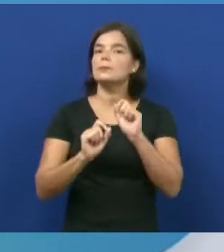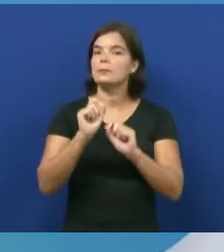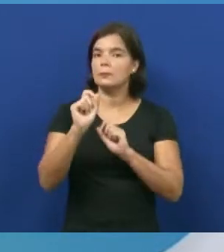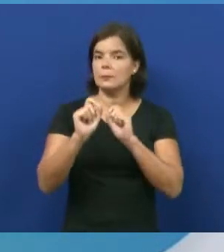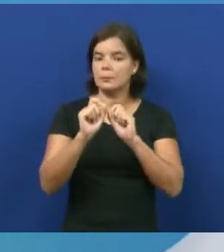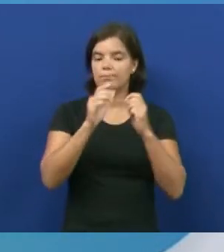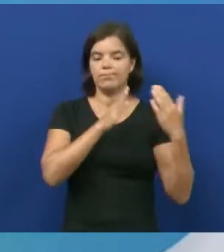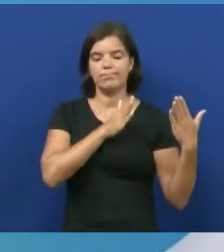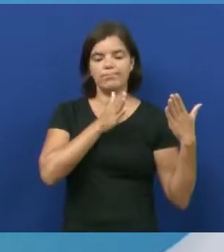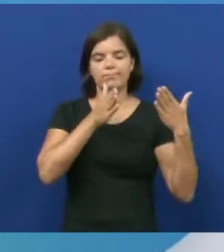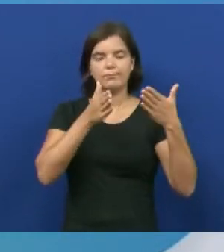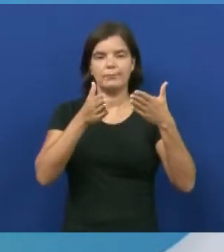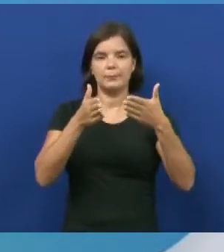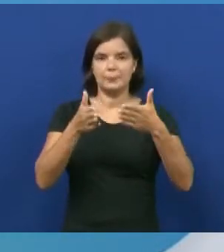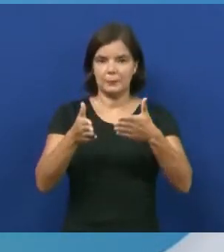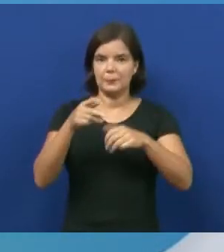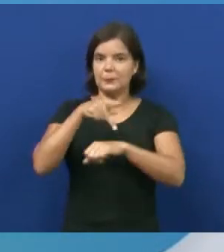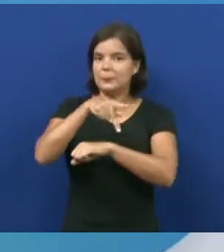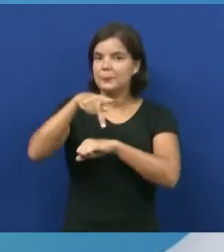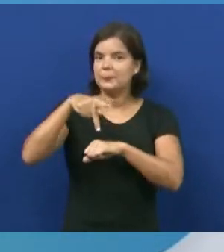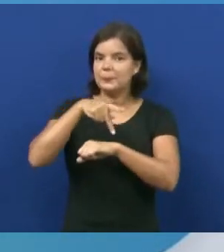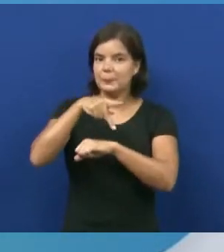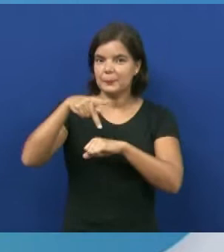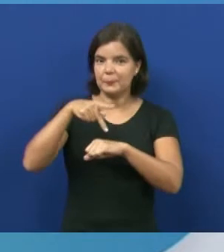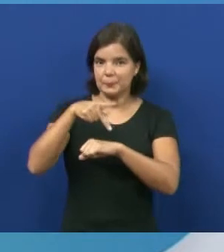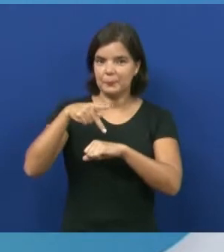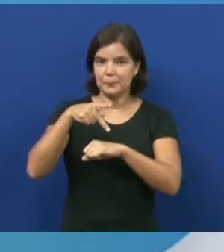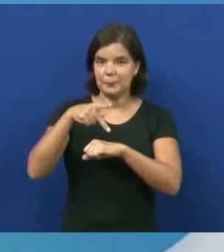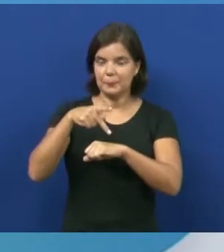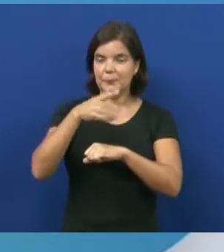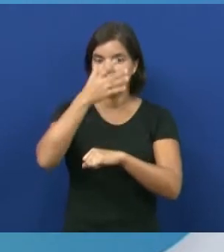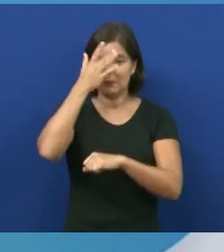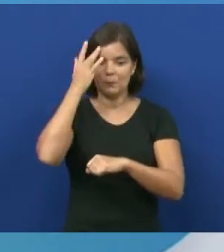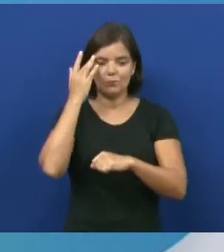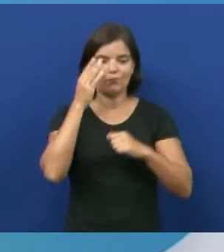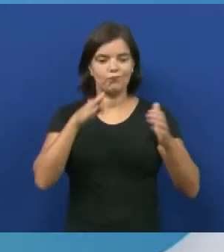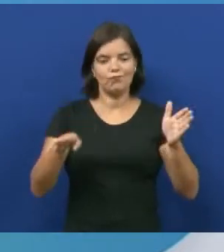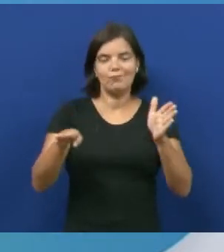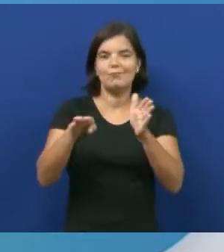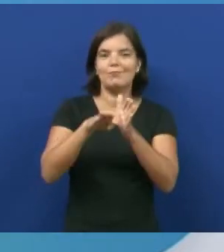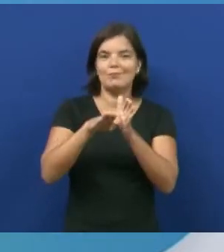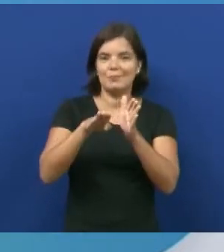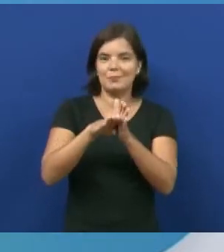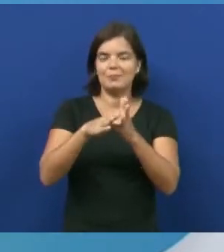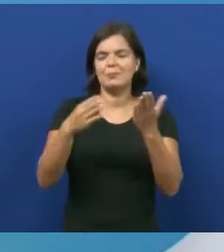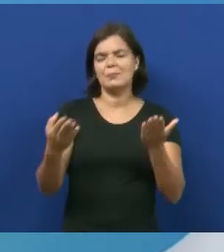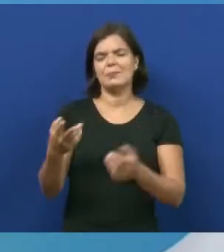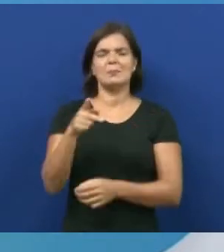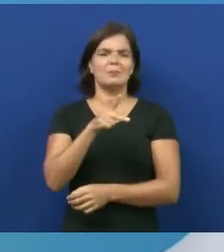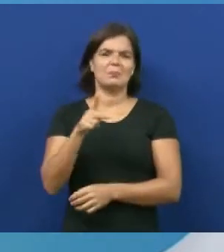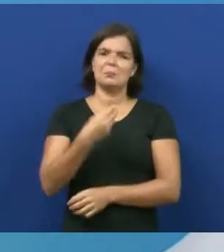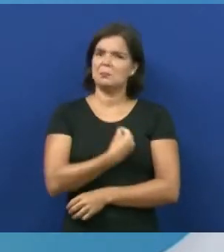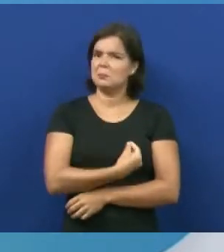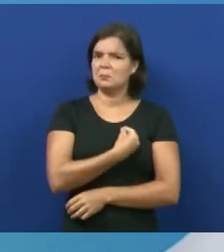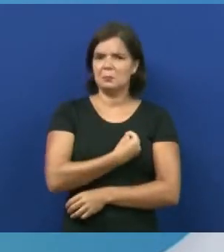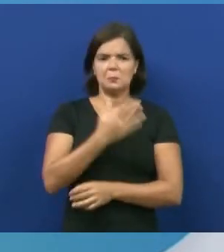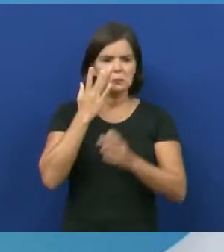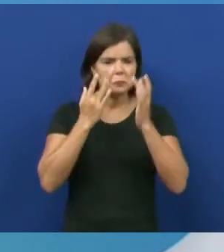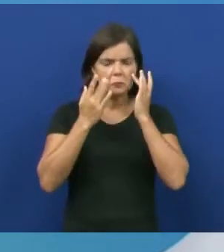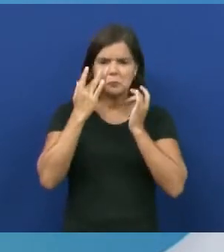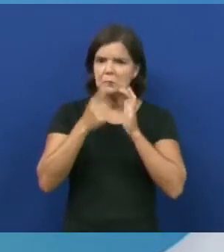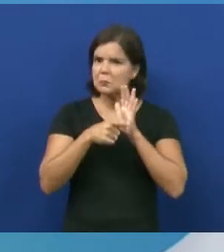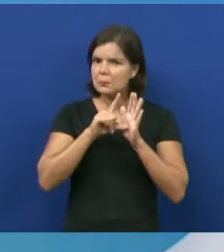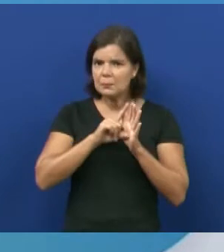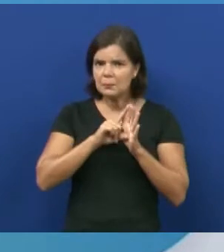ele veio para o nosso país através dos colonizadores. Ah, professora, mas não existia teatro aqui